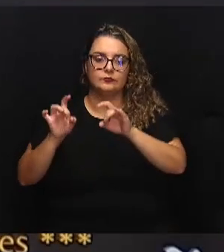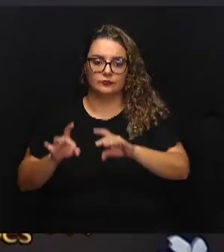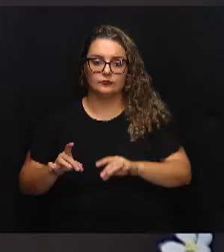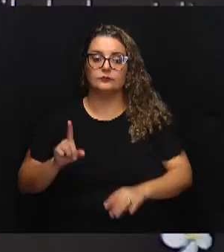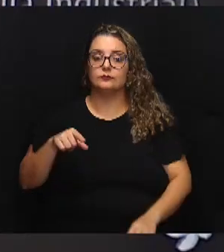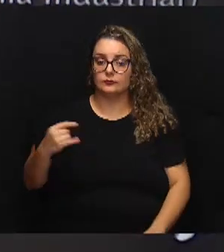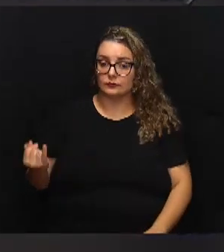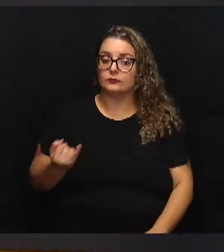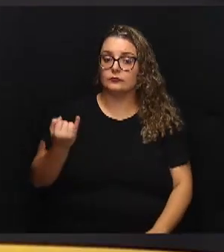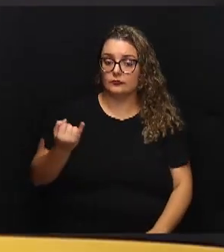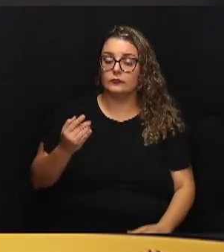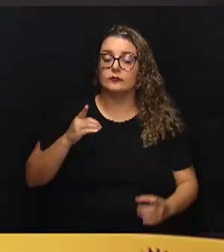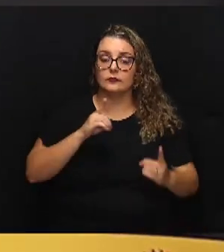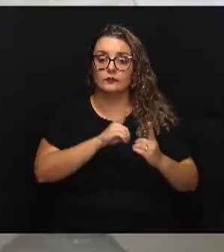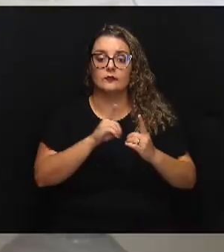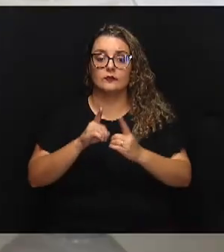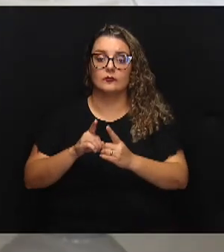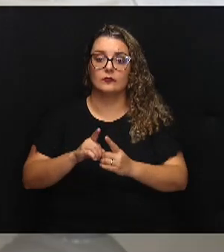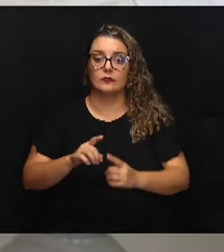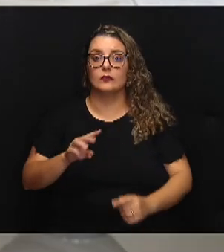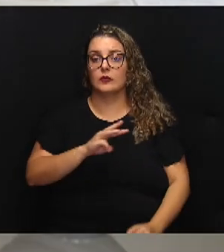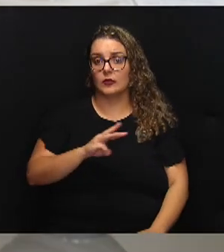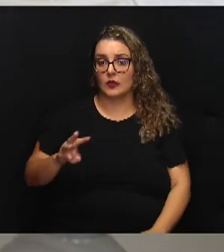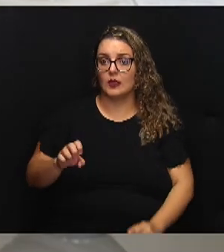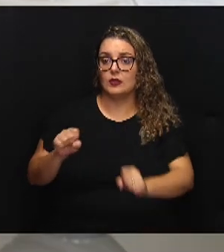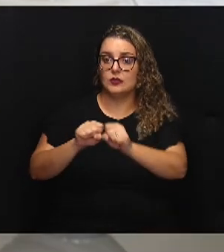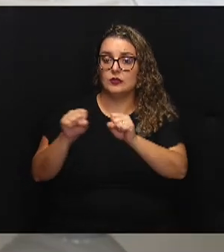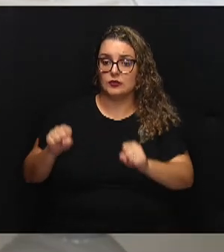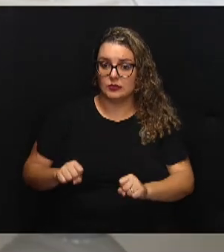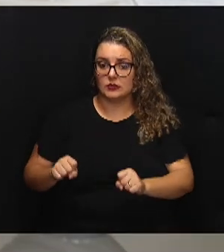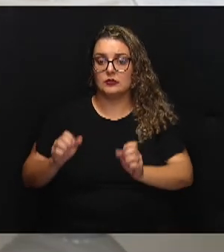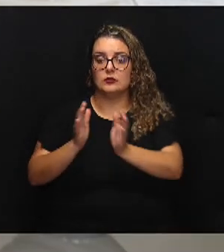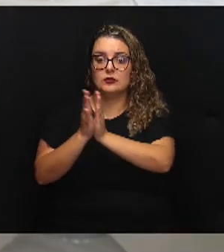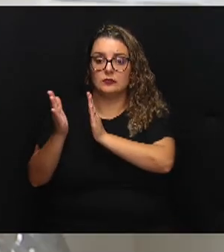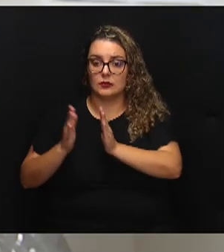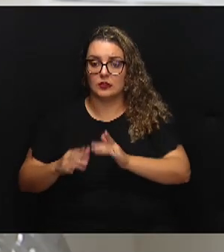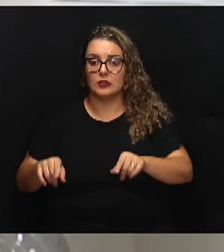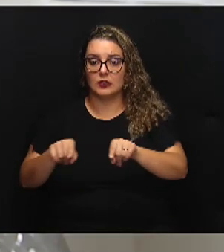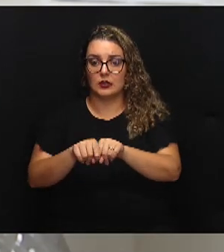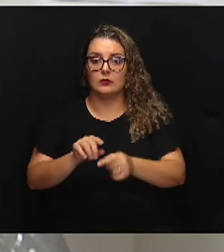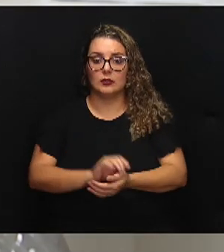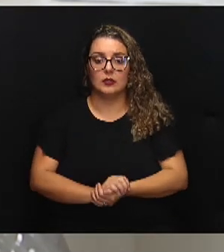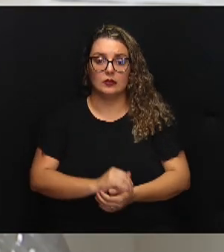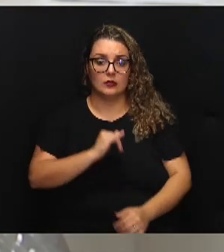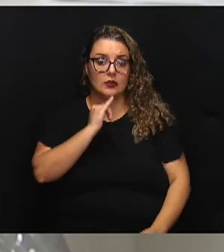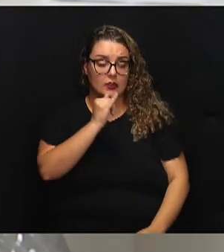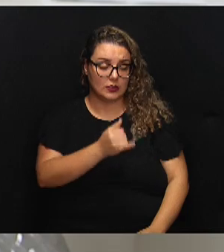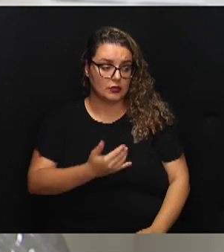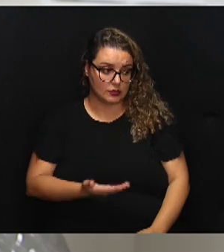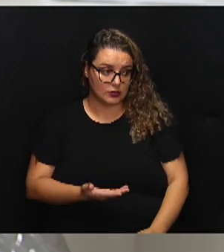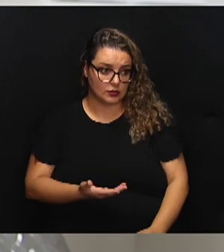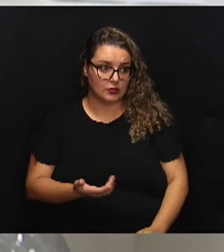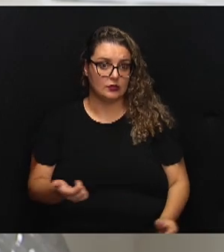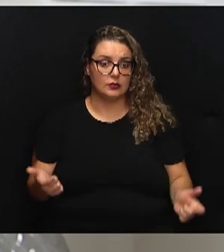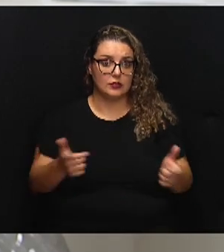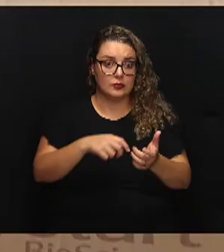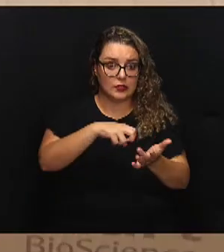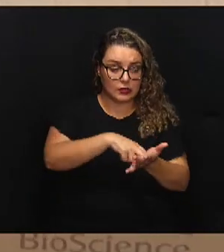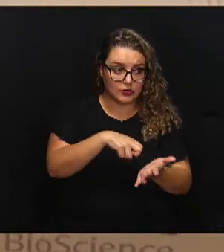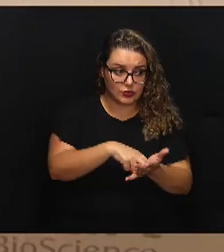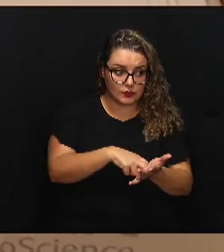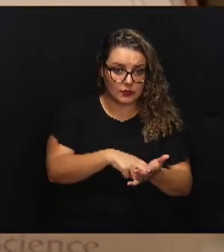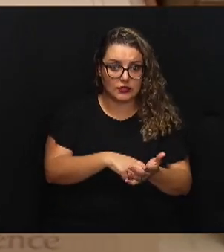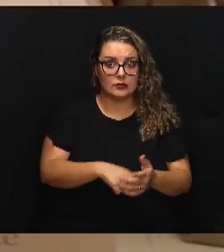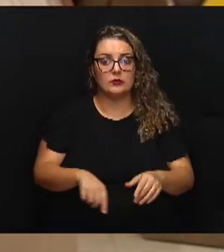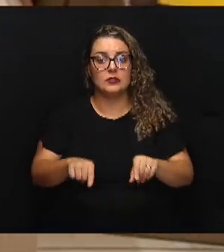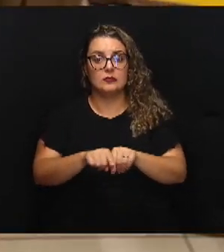importante consultar no portal do Sistema de Bibliotecas também. Você disse que vai ser importante para a redução de pena, mas além disso